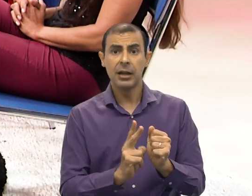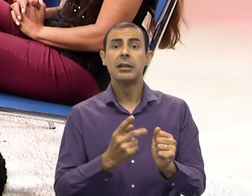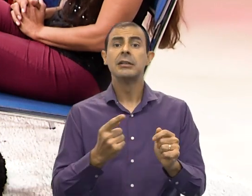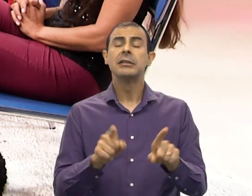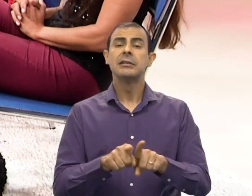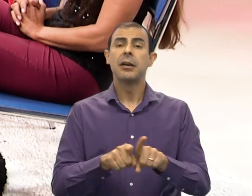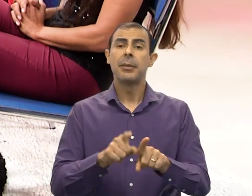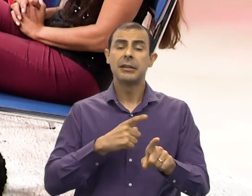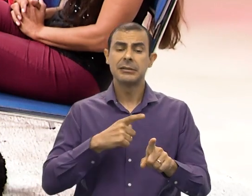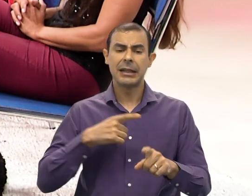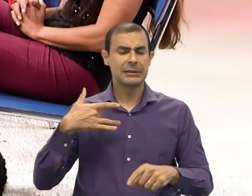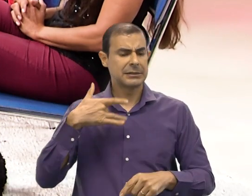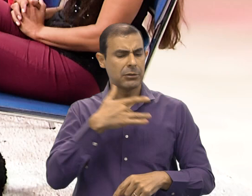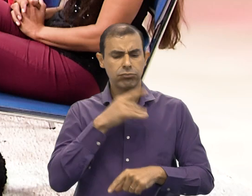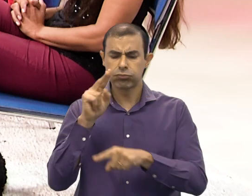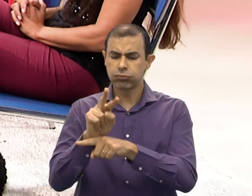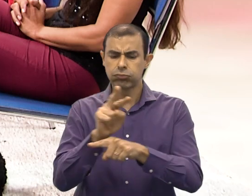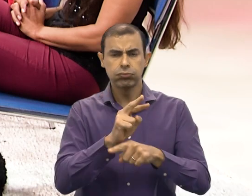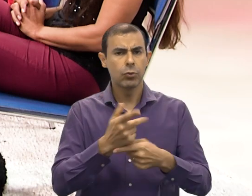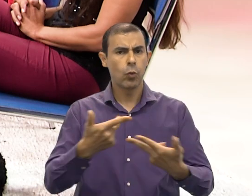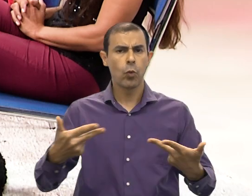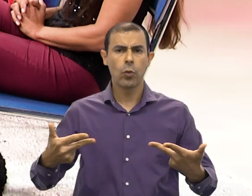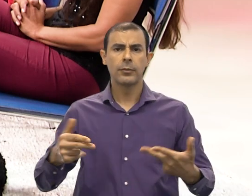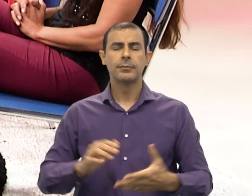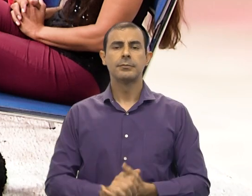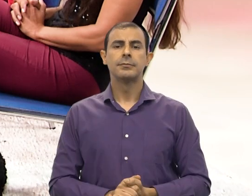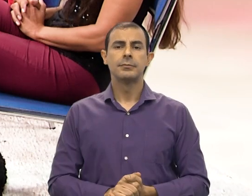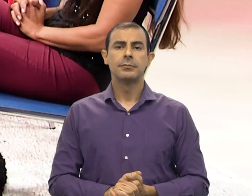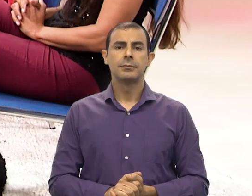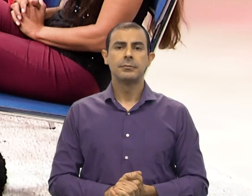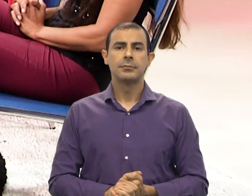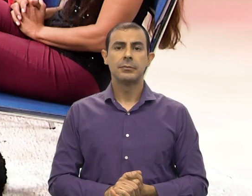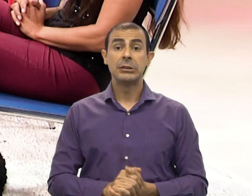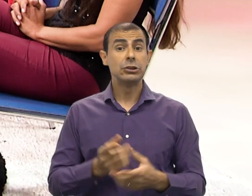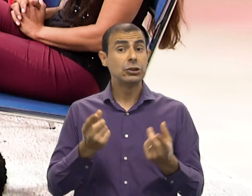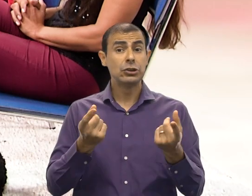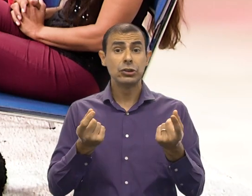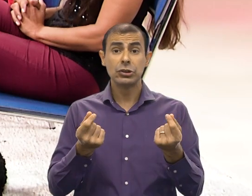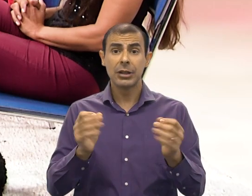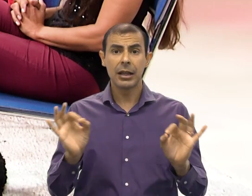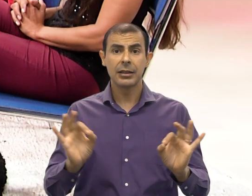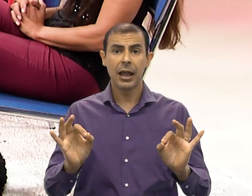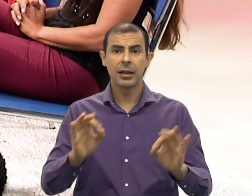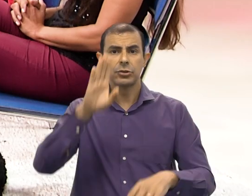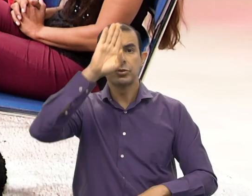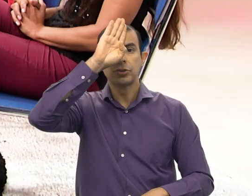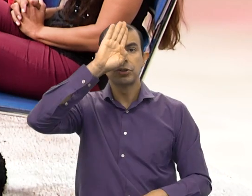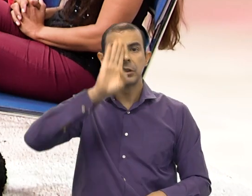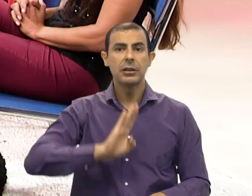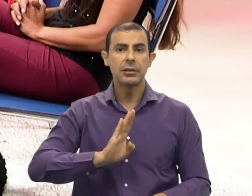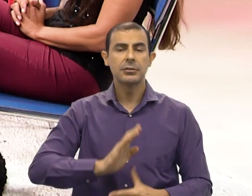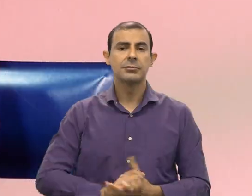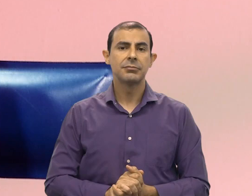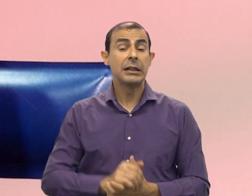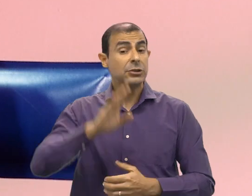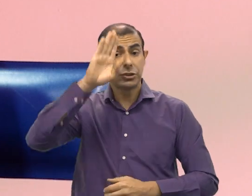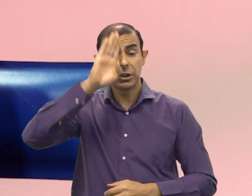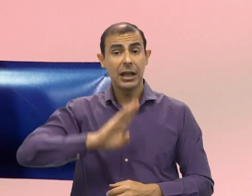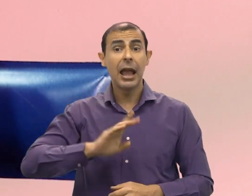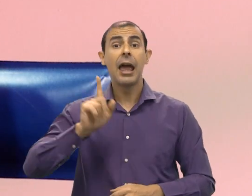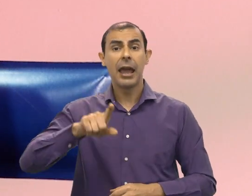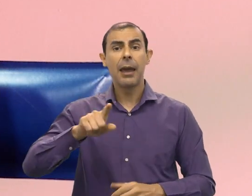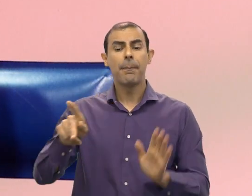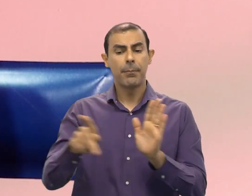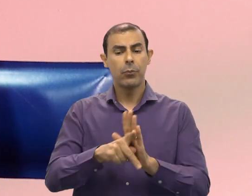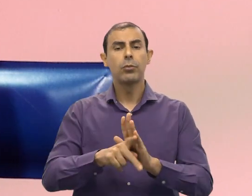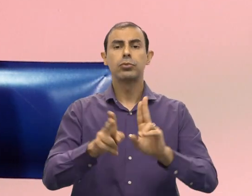toda a estrutura de saúde e de proteção que o envolve, sem tirar R$1 do bolso para que isso aconteça. Isso é um programa garantido pelo